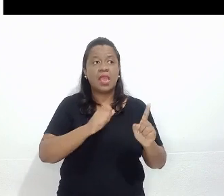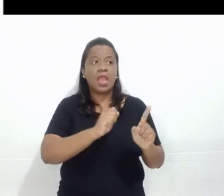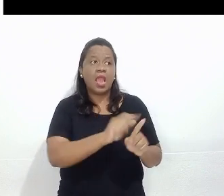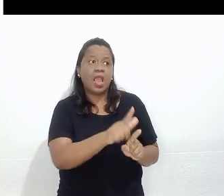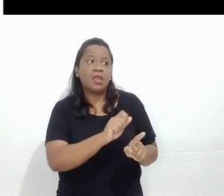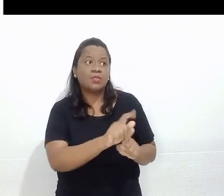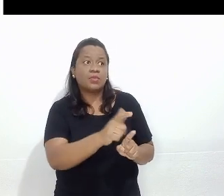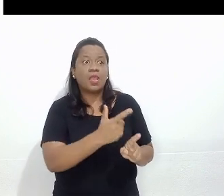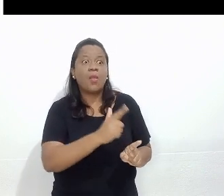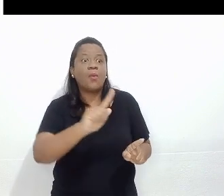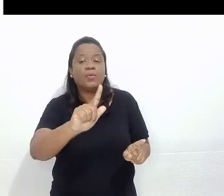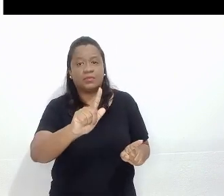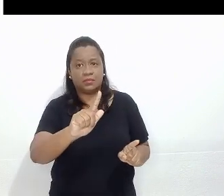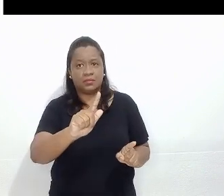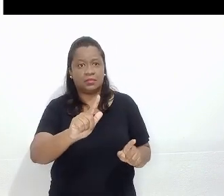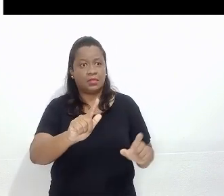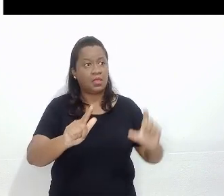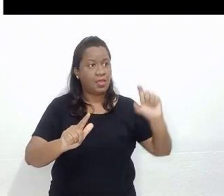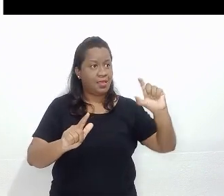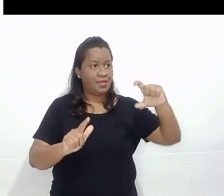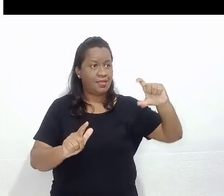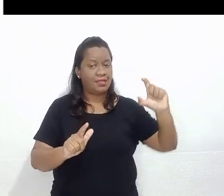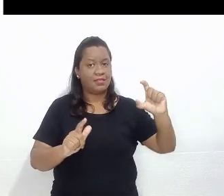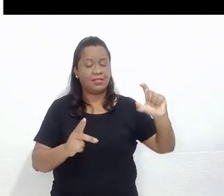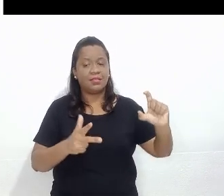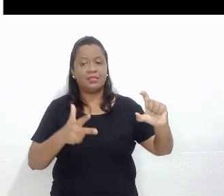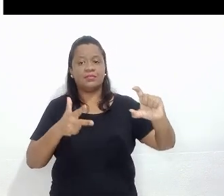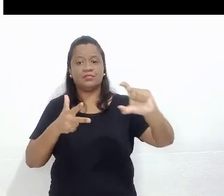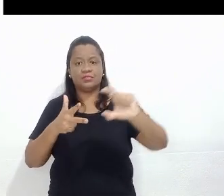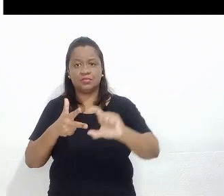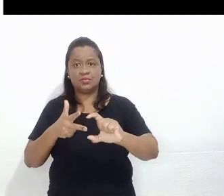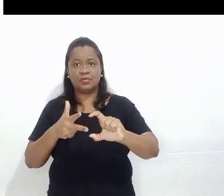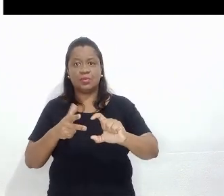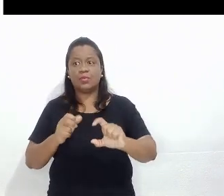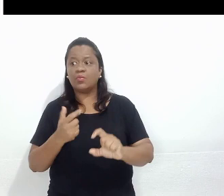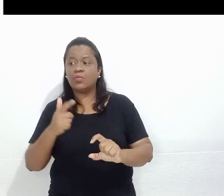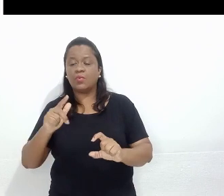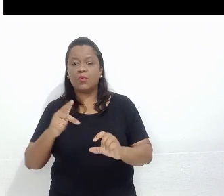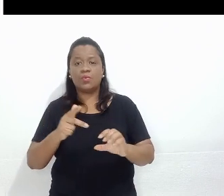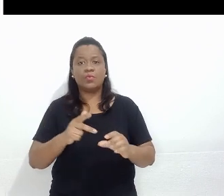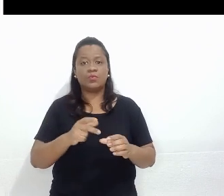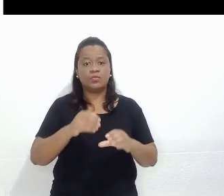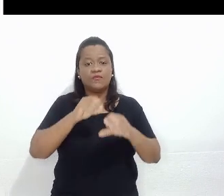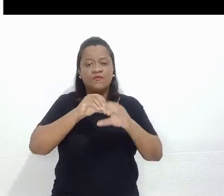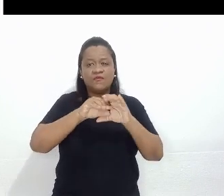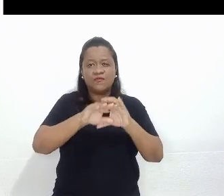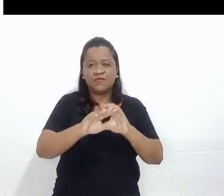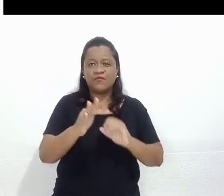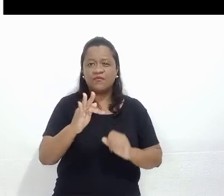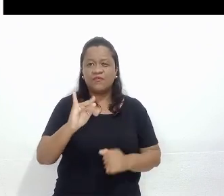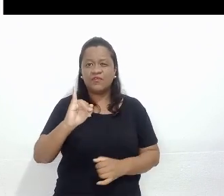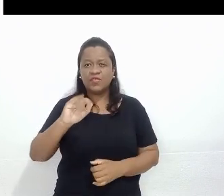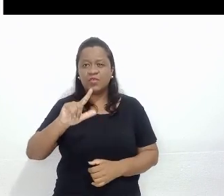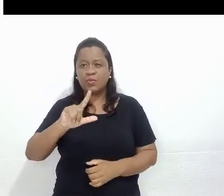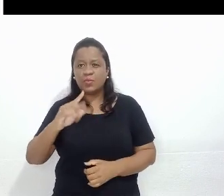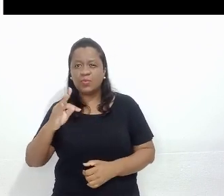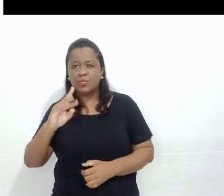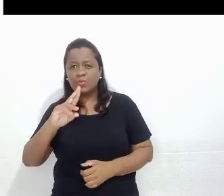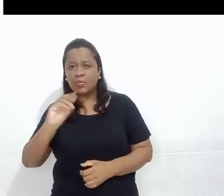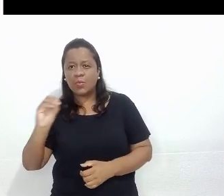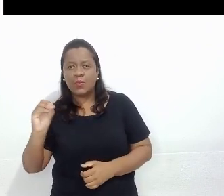nova lente que você não tinha pensado, ou um novo filtro que você não tinha pensado, ou resolver de alguma outra